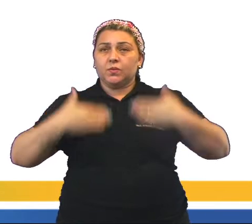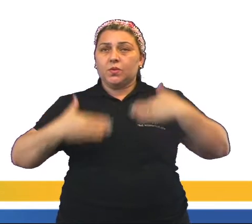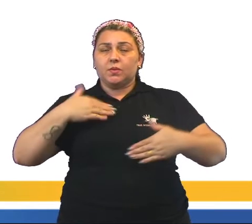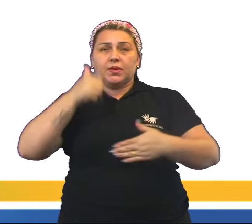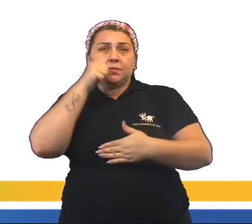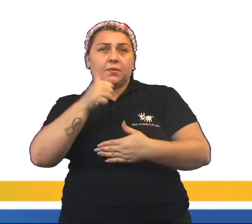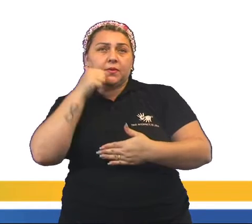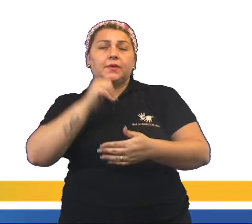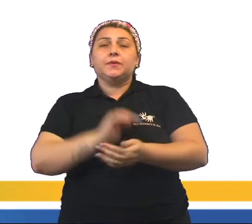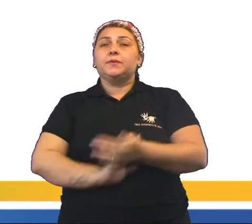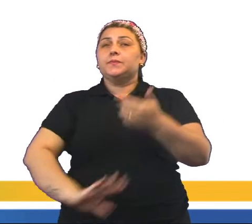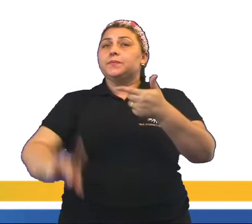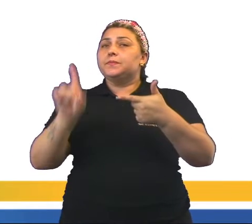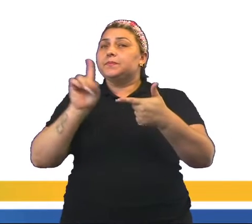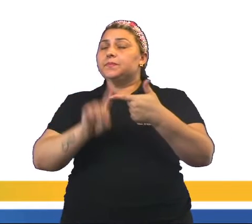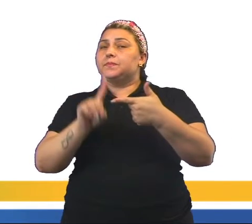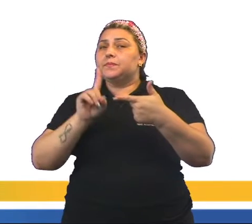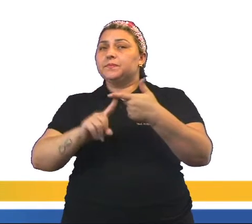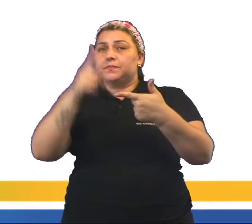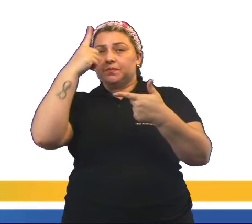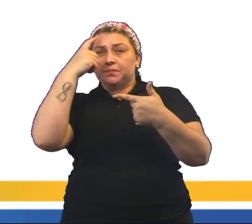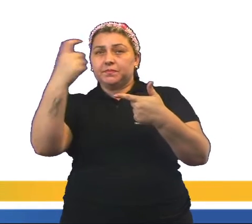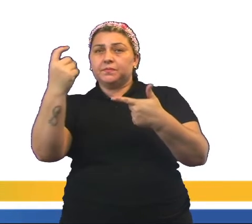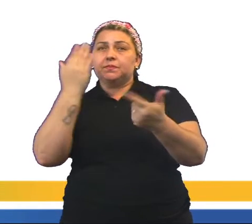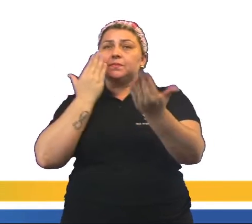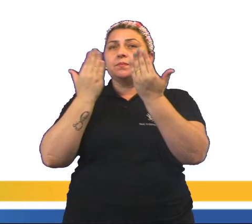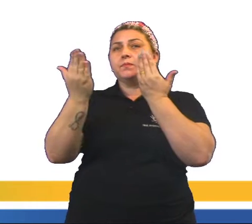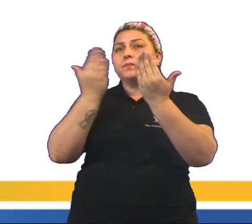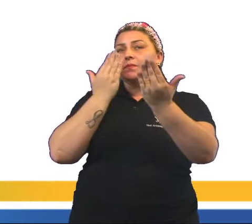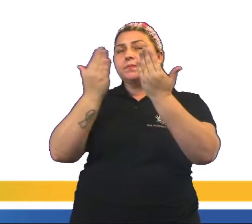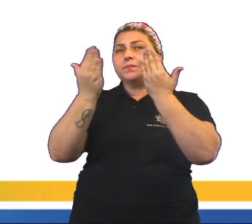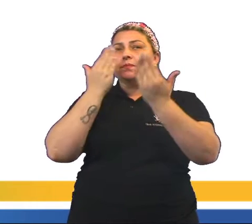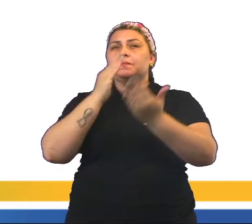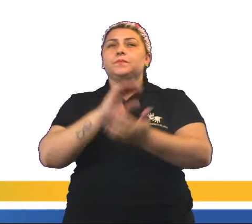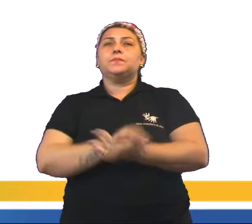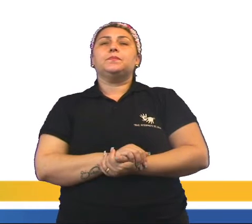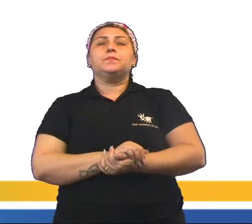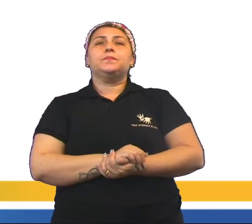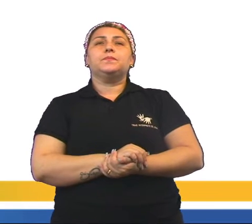da mulher. Violência psicológica,